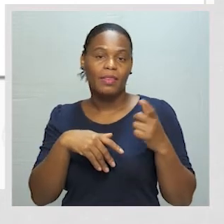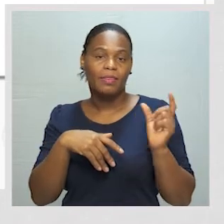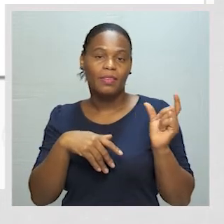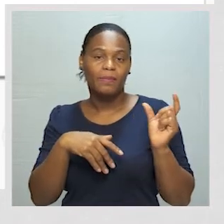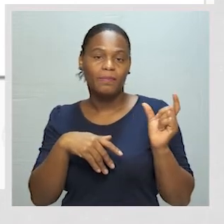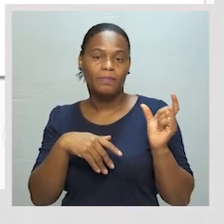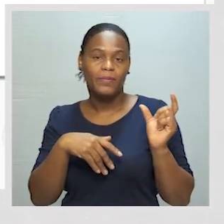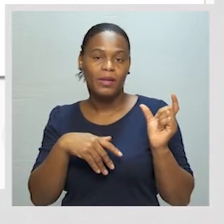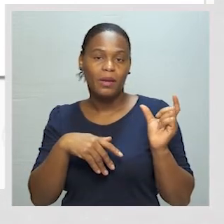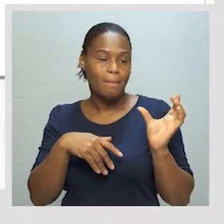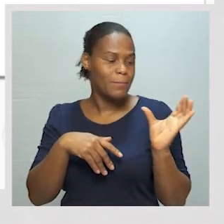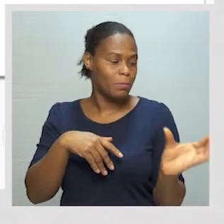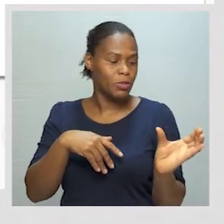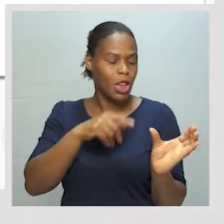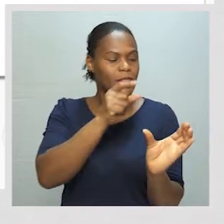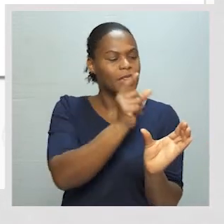primeiro membro são